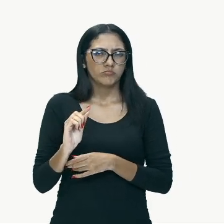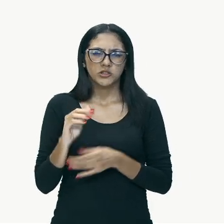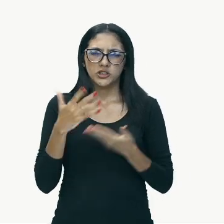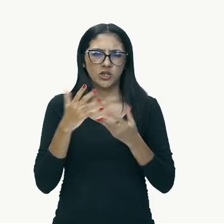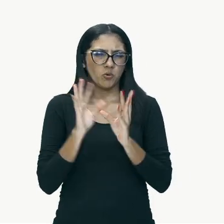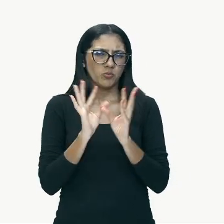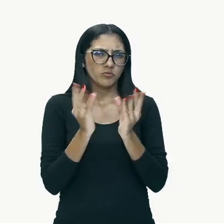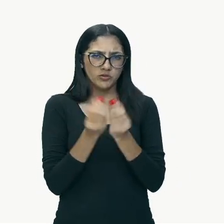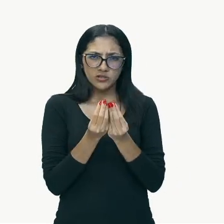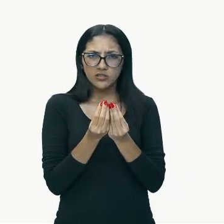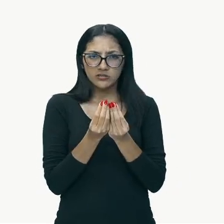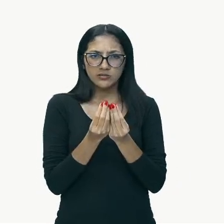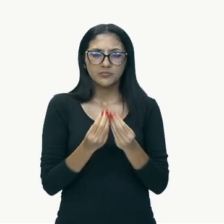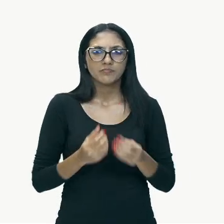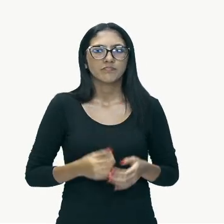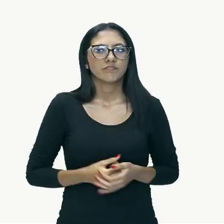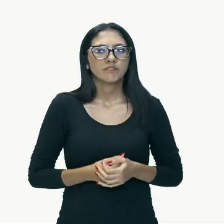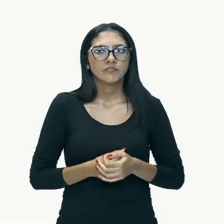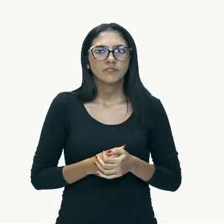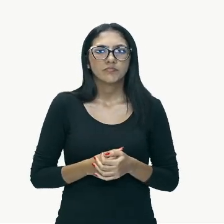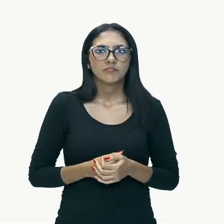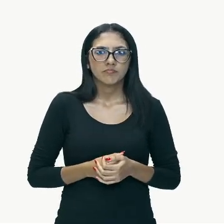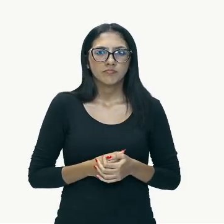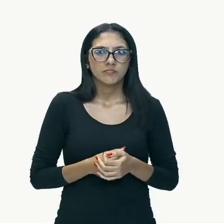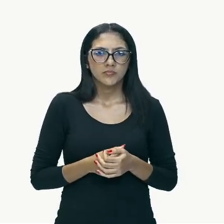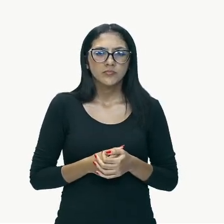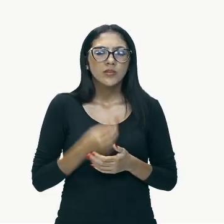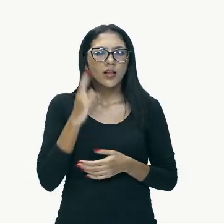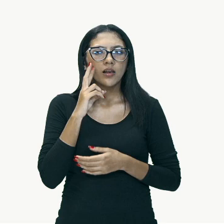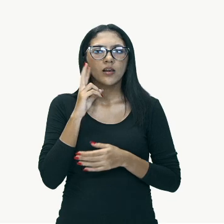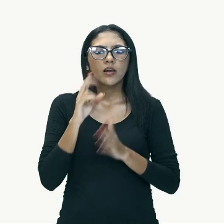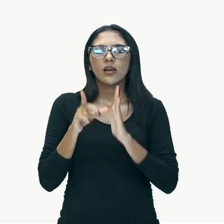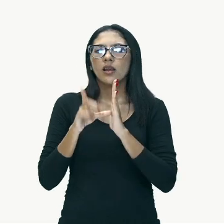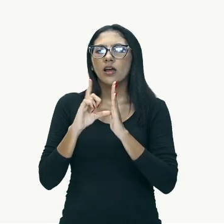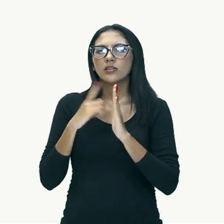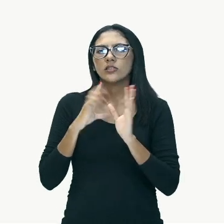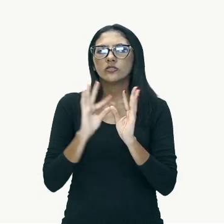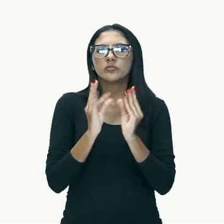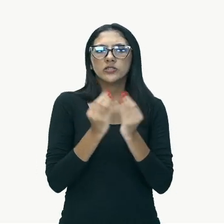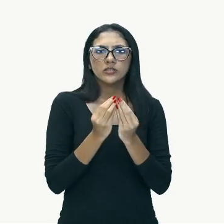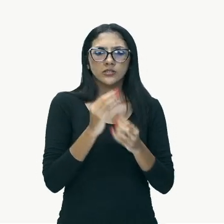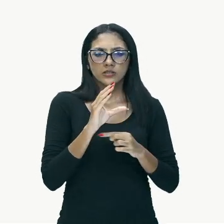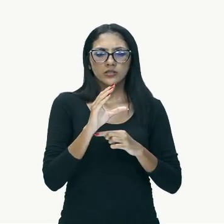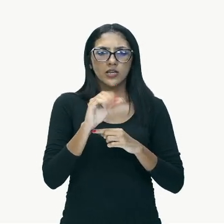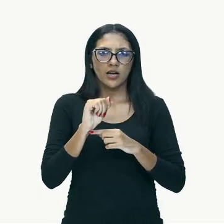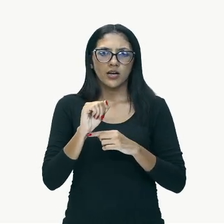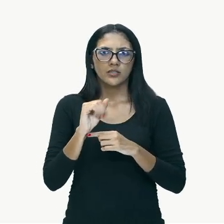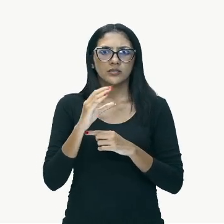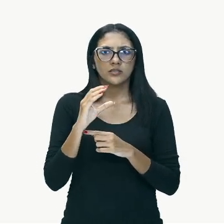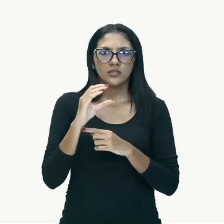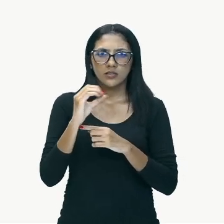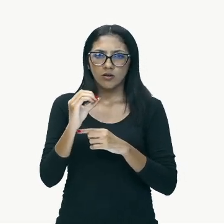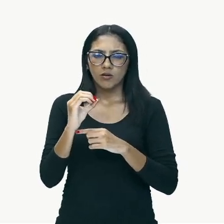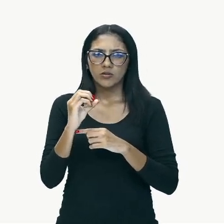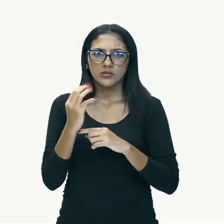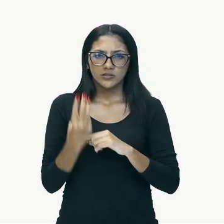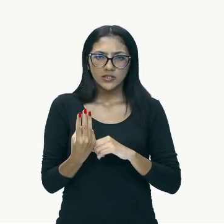substância, vamos dizer na anterior que nós tínhamos CaCO3, nós temos 100 gramas.